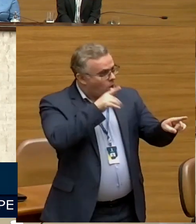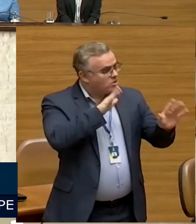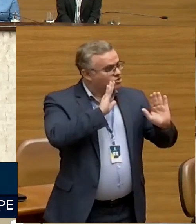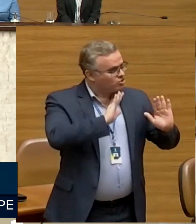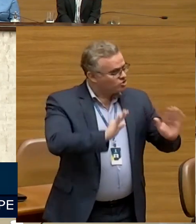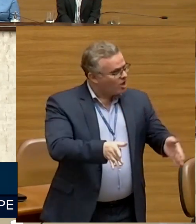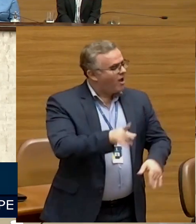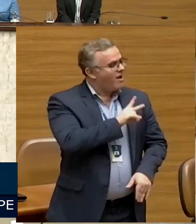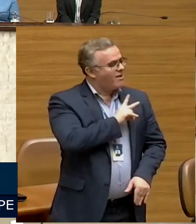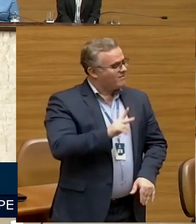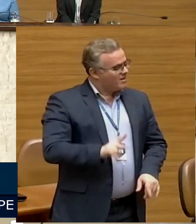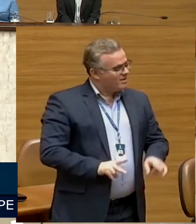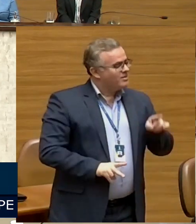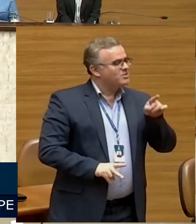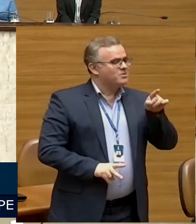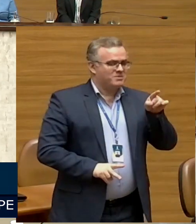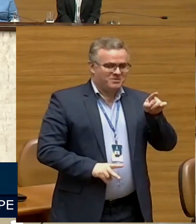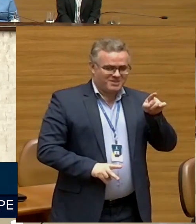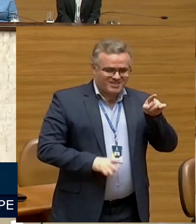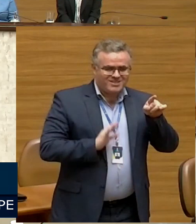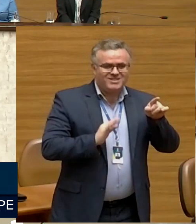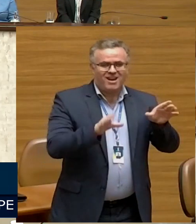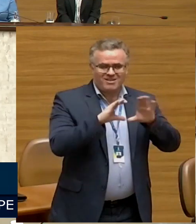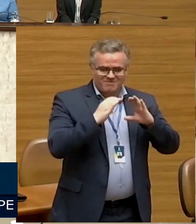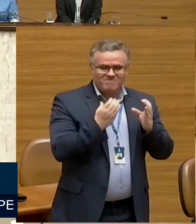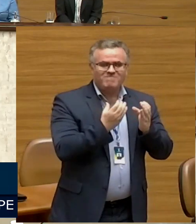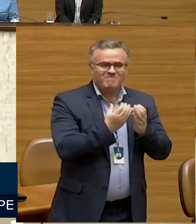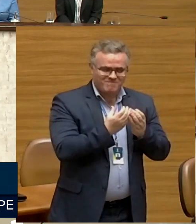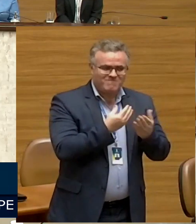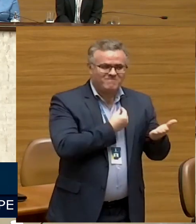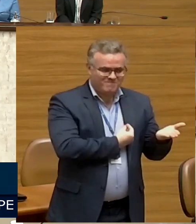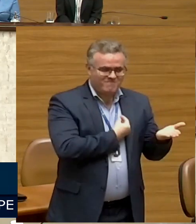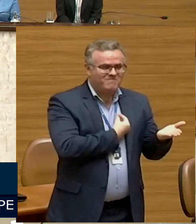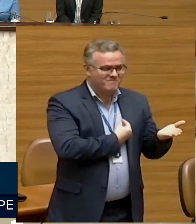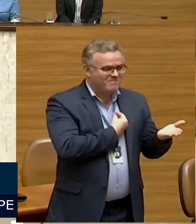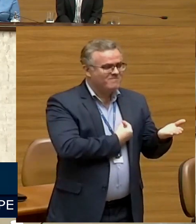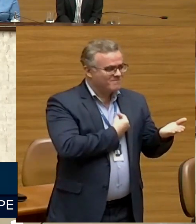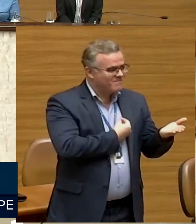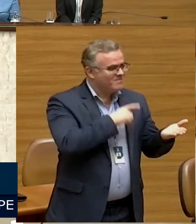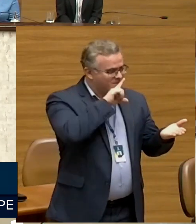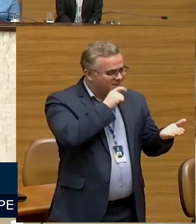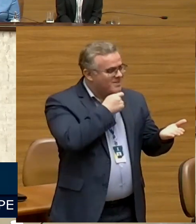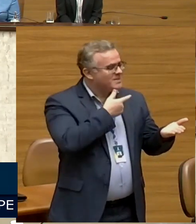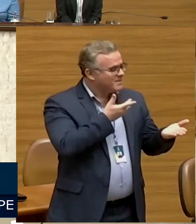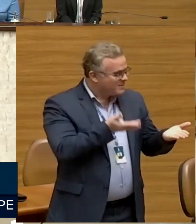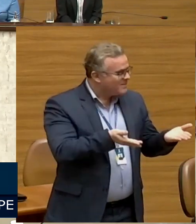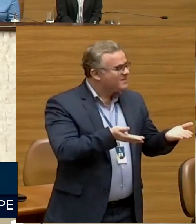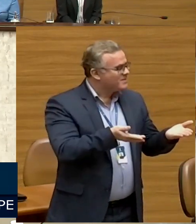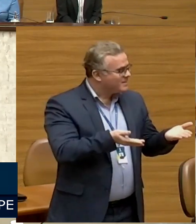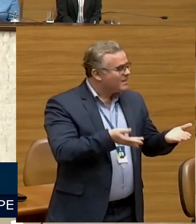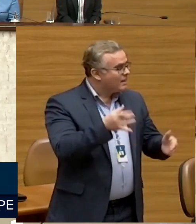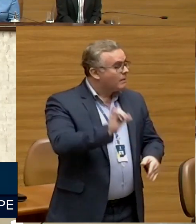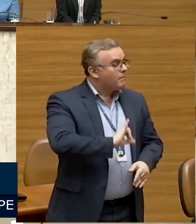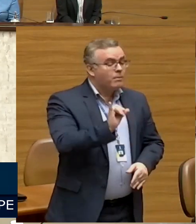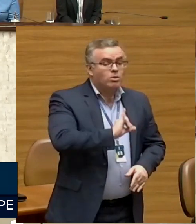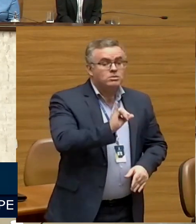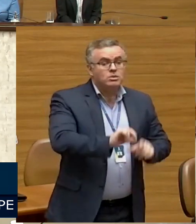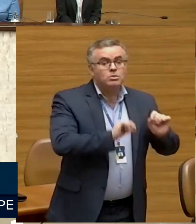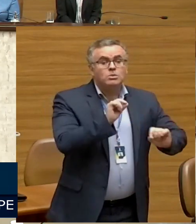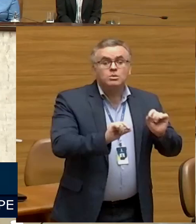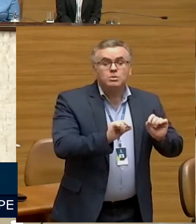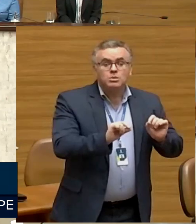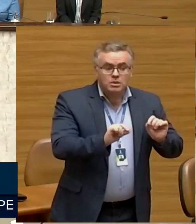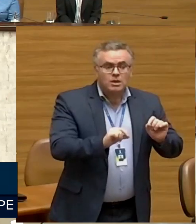ocupou brilhantemente na Câmara Municipal, né, aqui de Aracaju. Quanto isso é importante, né, para que